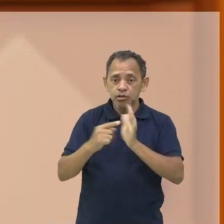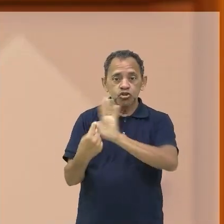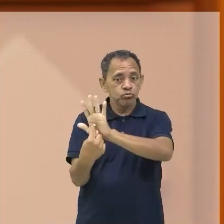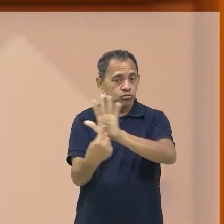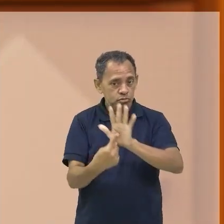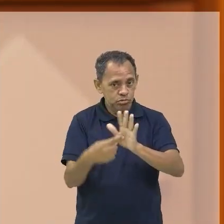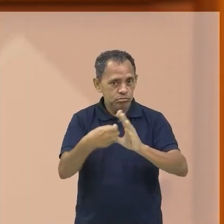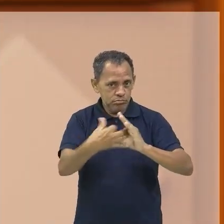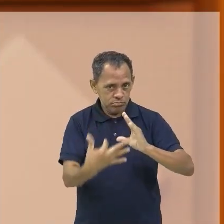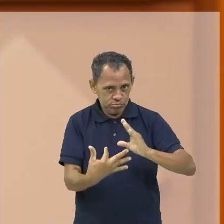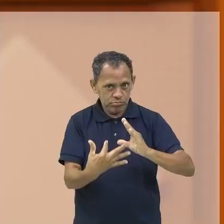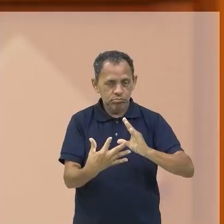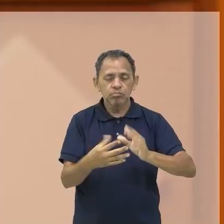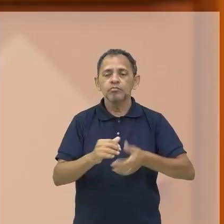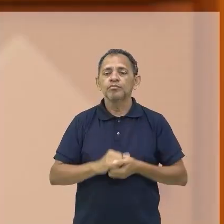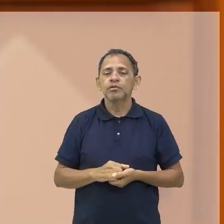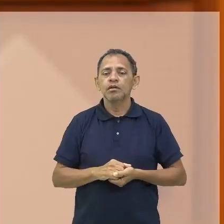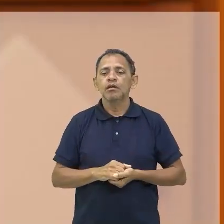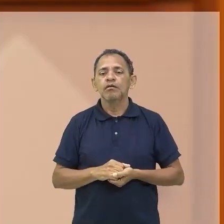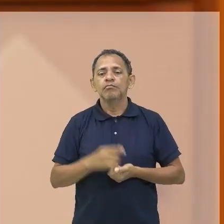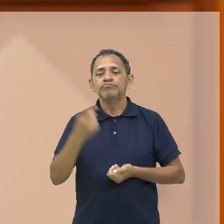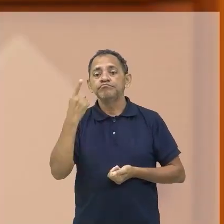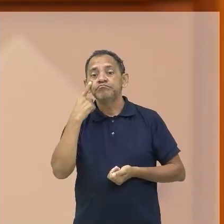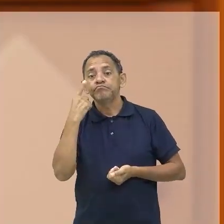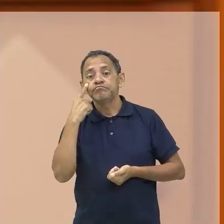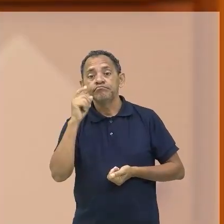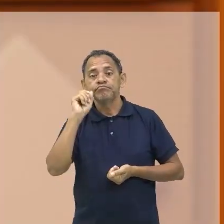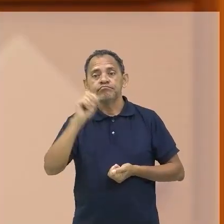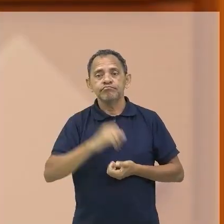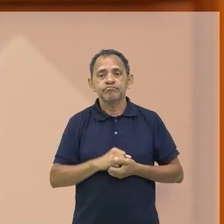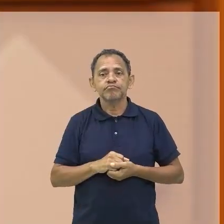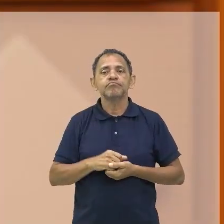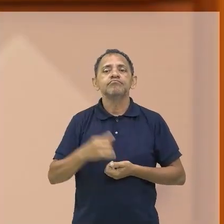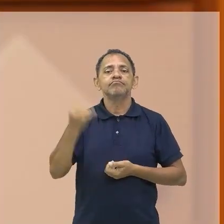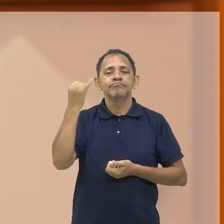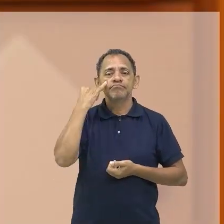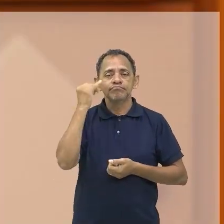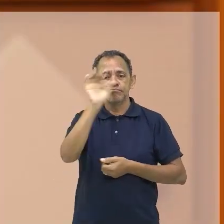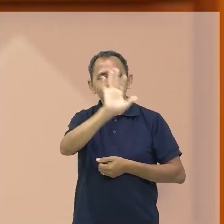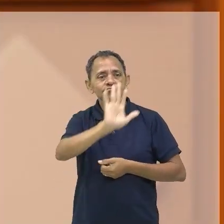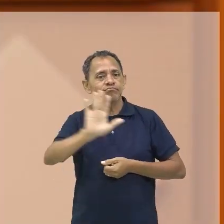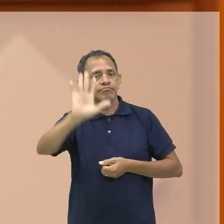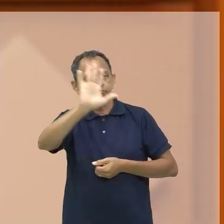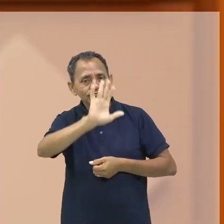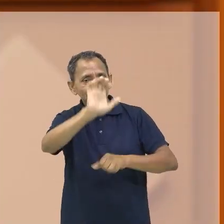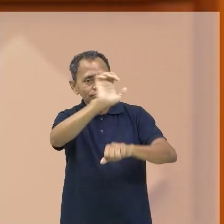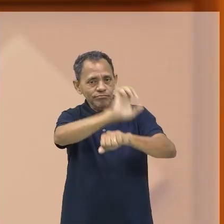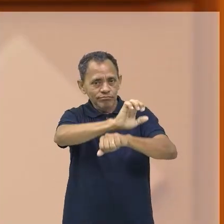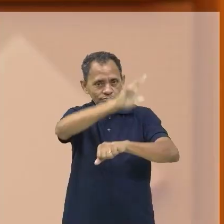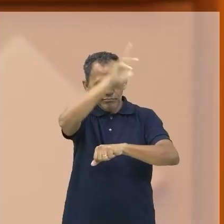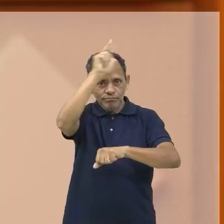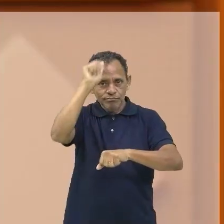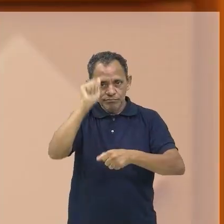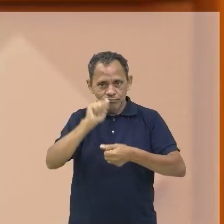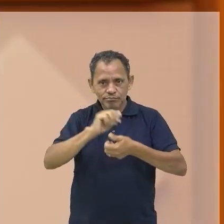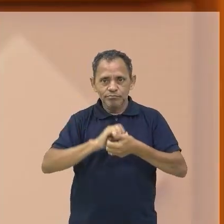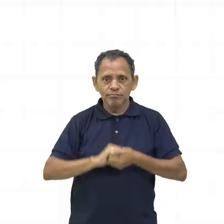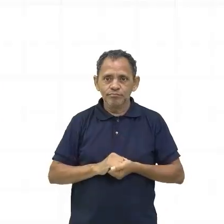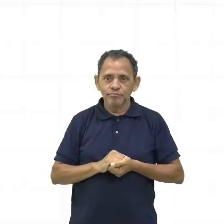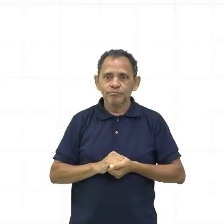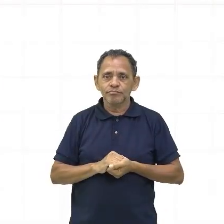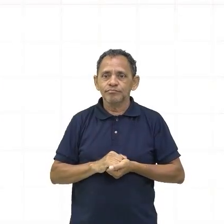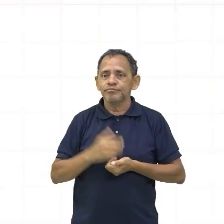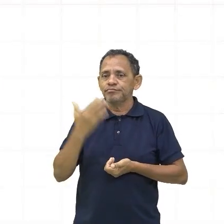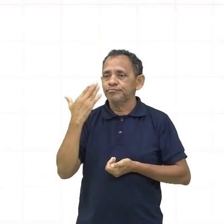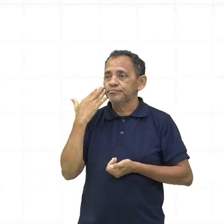essas características, a gente vai dar uma olhada nos dados gerais, né, do nosso estado do Amazonas. Então,